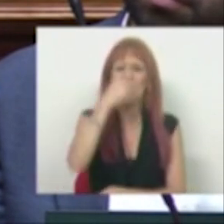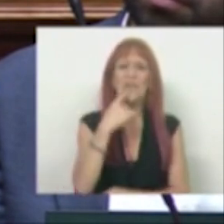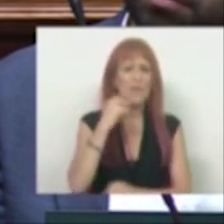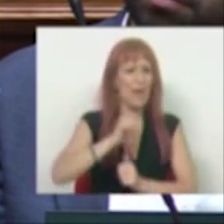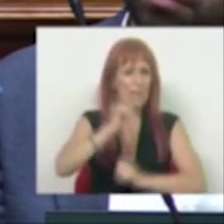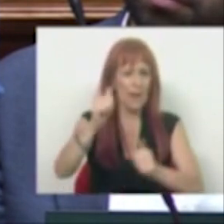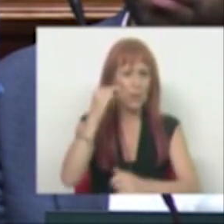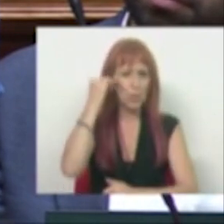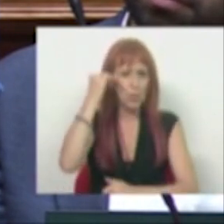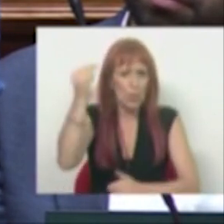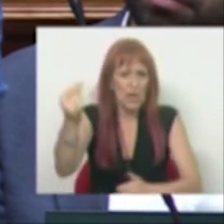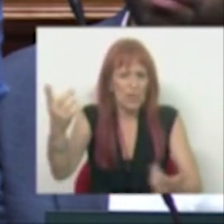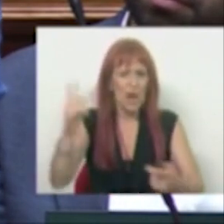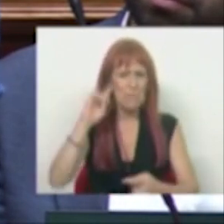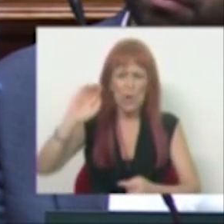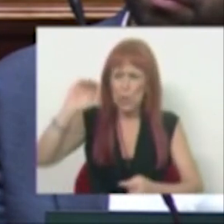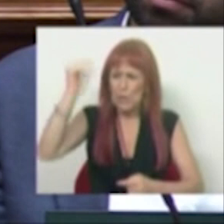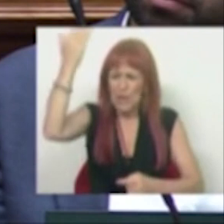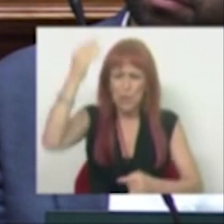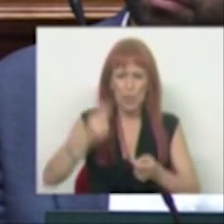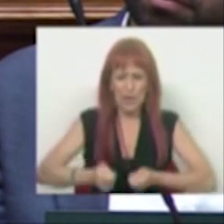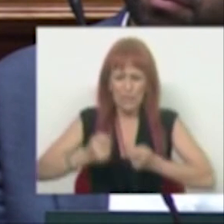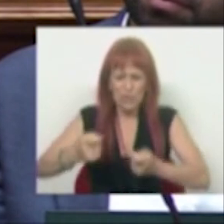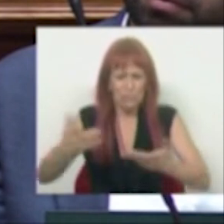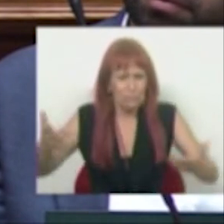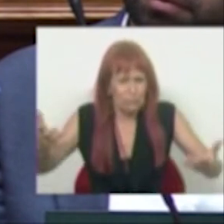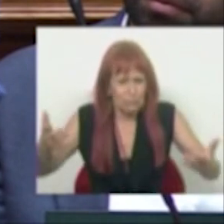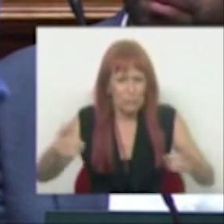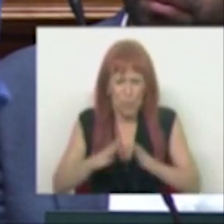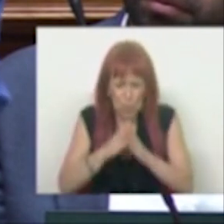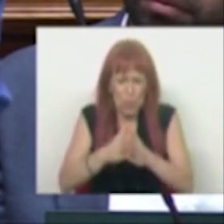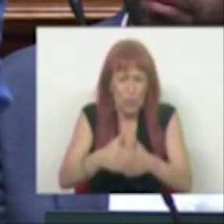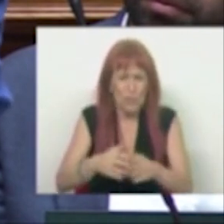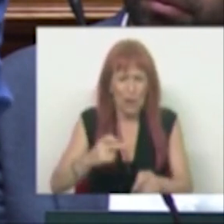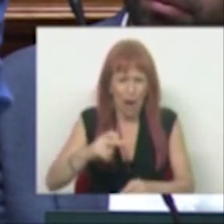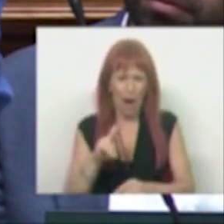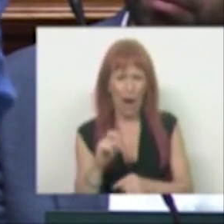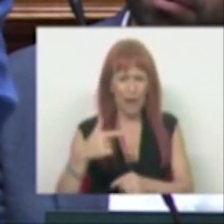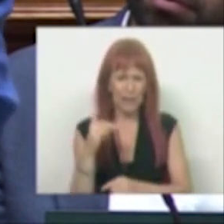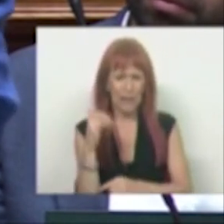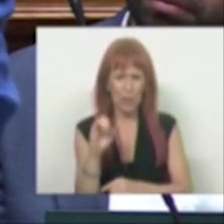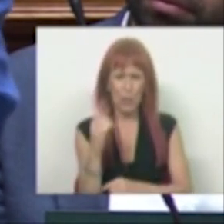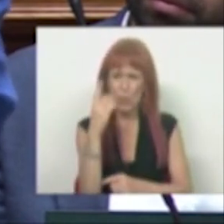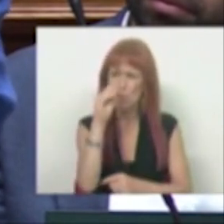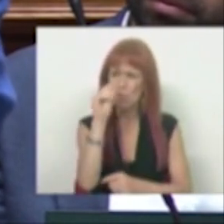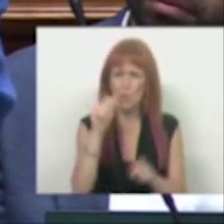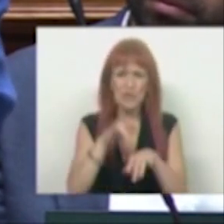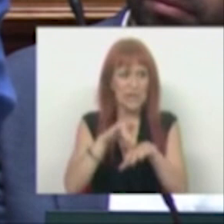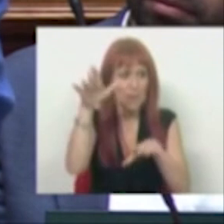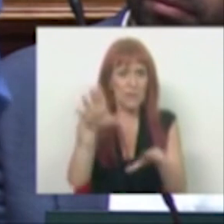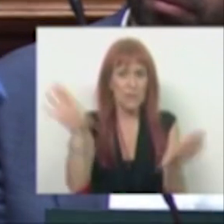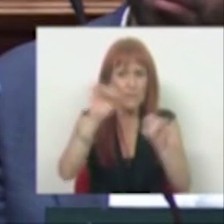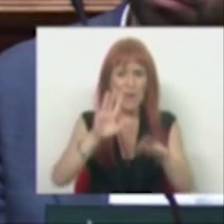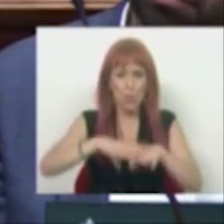o turismo. Prioridade a um investimento em cruzeiros no Ártico, que é uma das regiões mais sensíveis